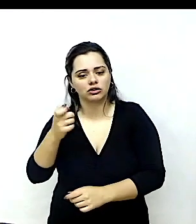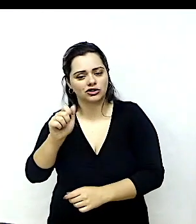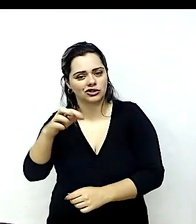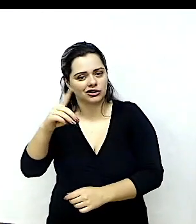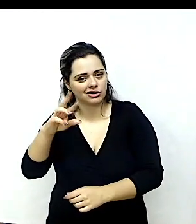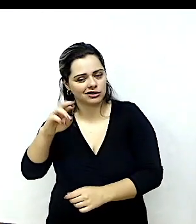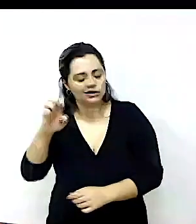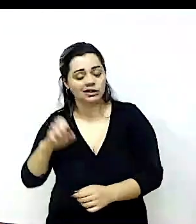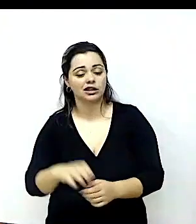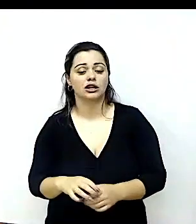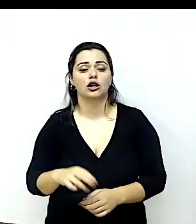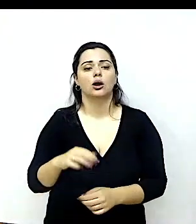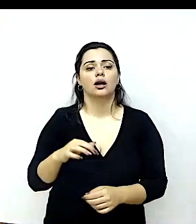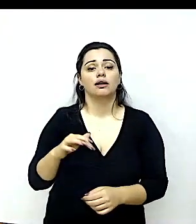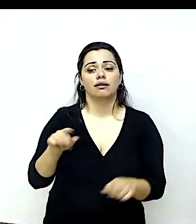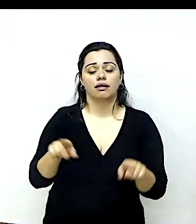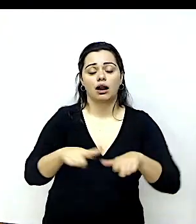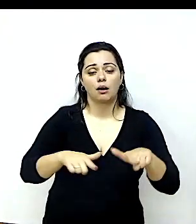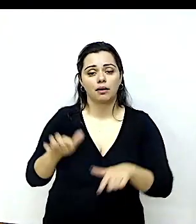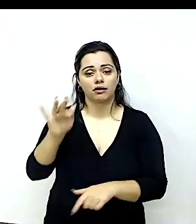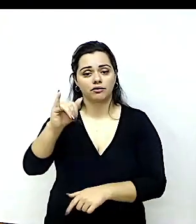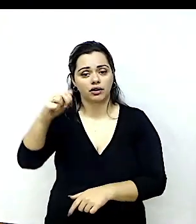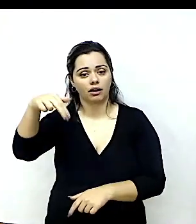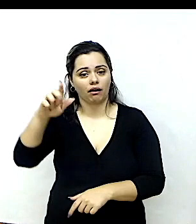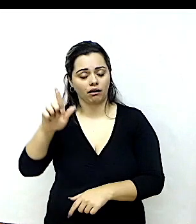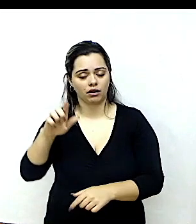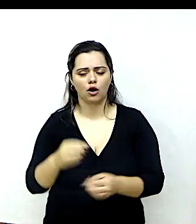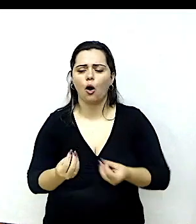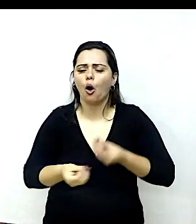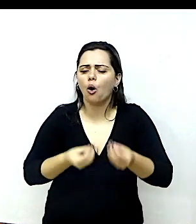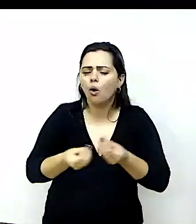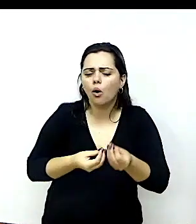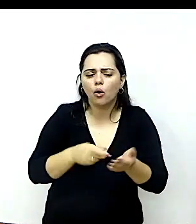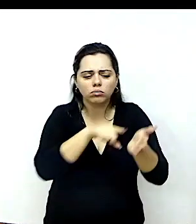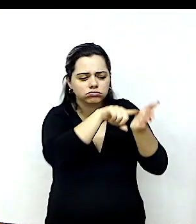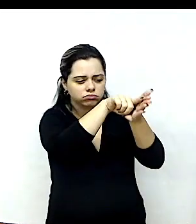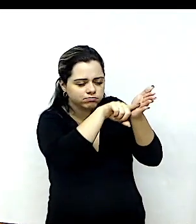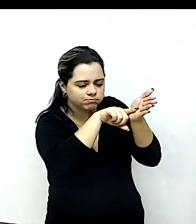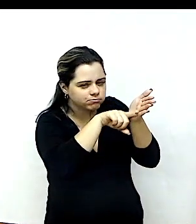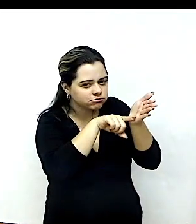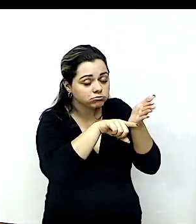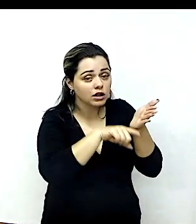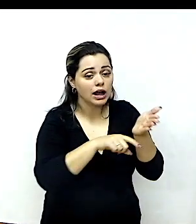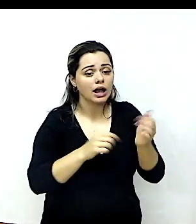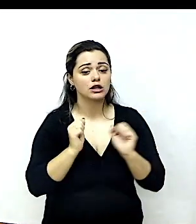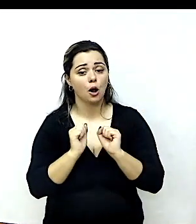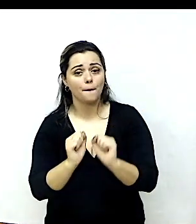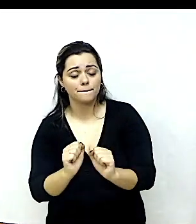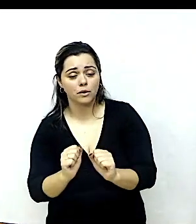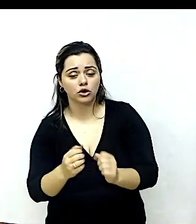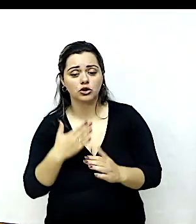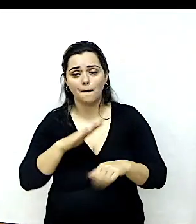internacionais da fiemg Ele pergunta como o senhor Analisa as possibilidades de uma maior